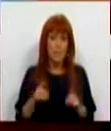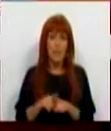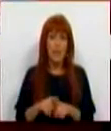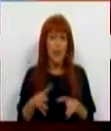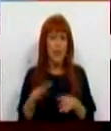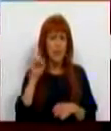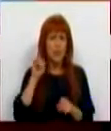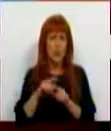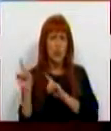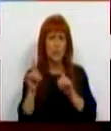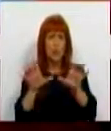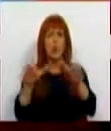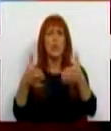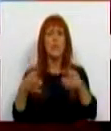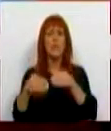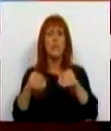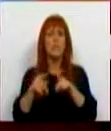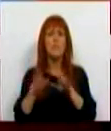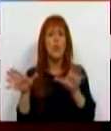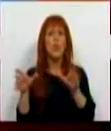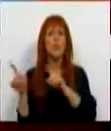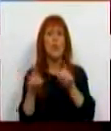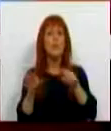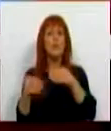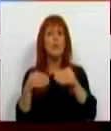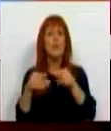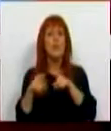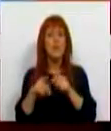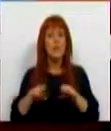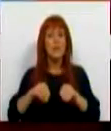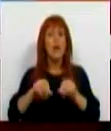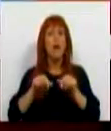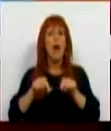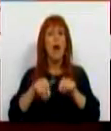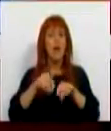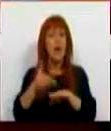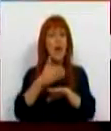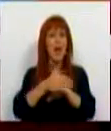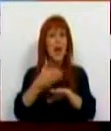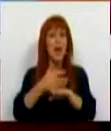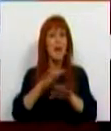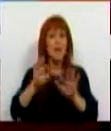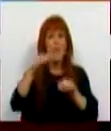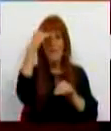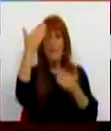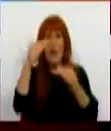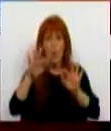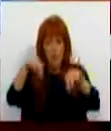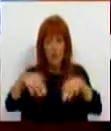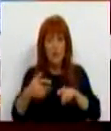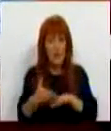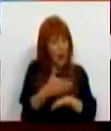grande importância é o transporte flexível. O transporte flexível, que estará no terreno ainda antes do final do verão,